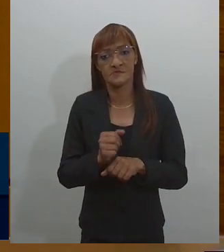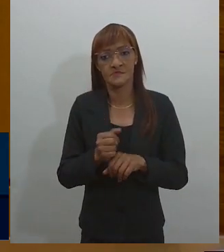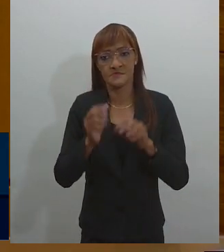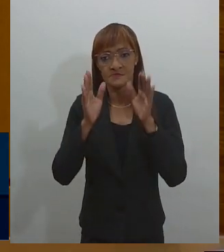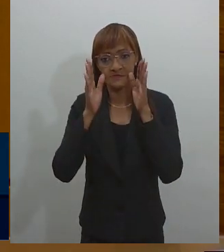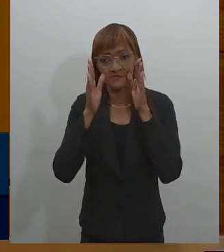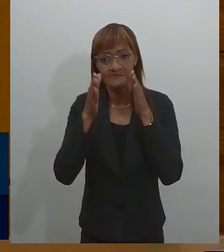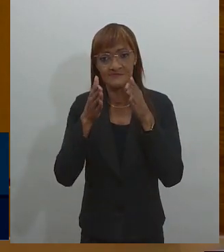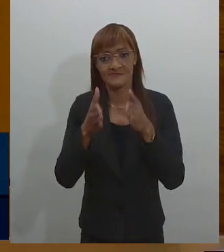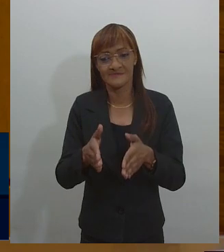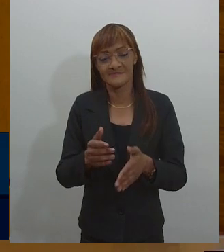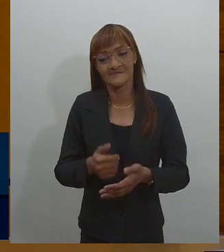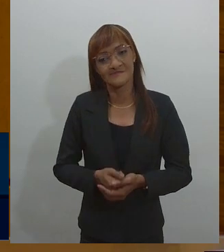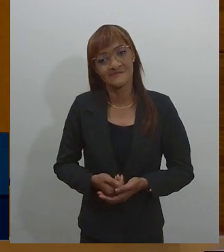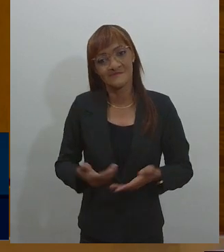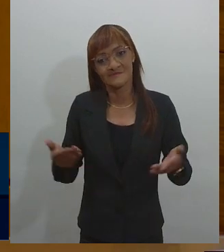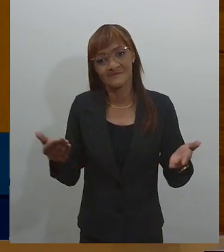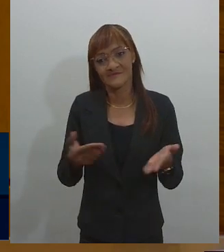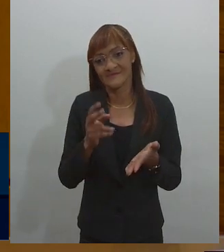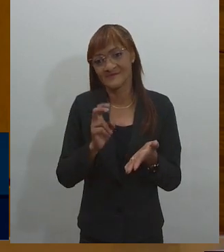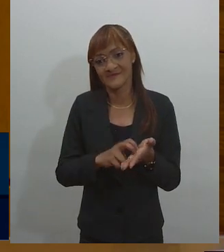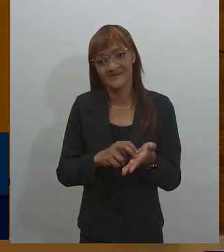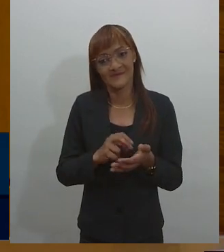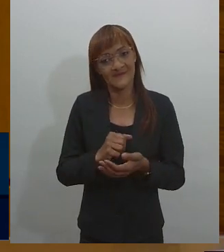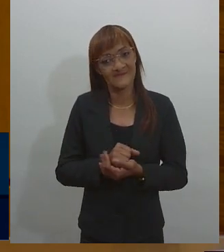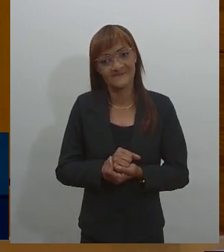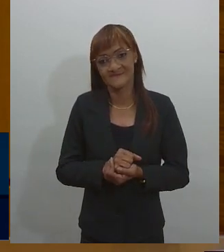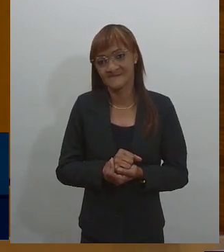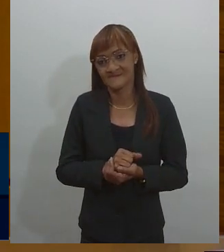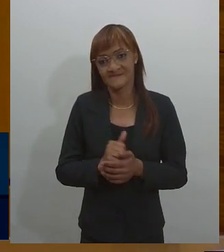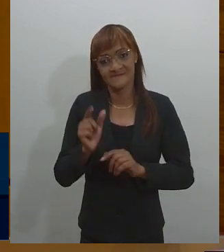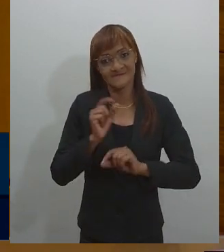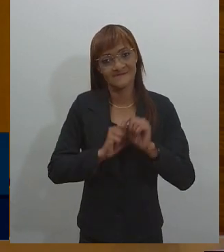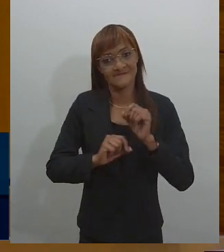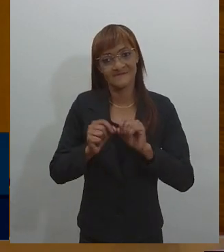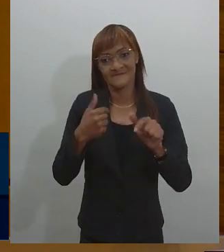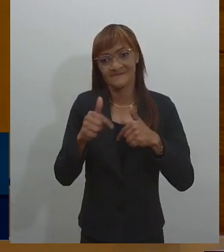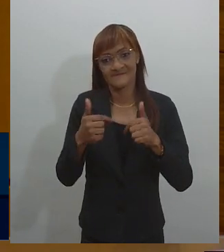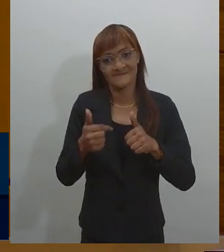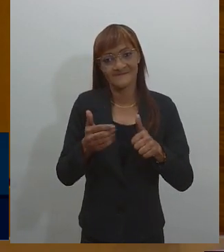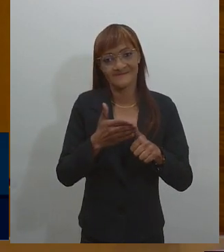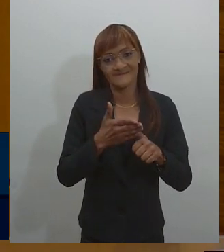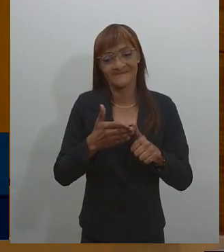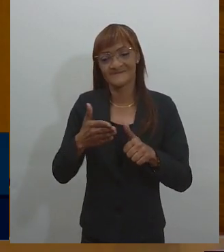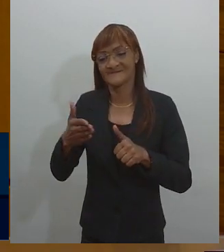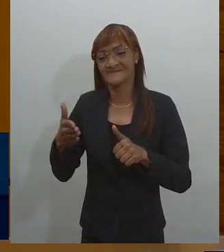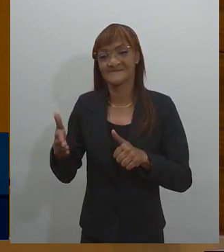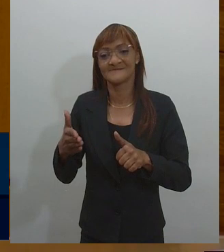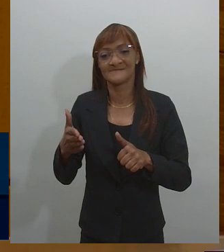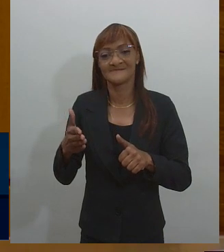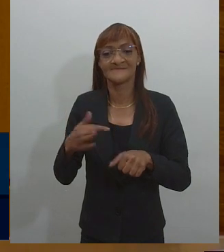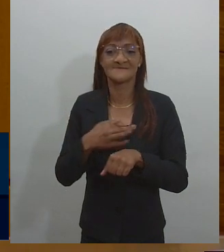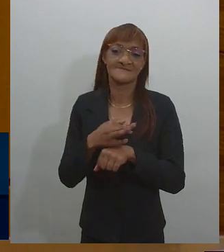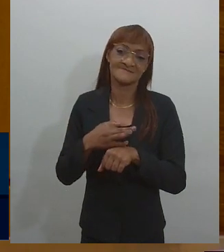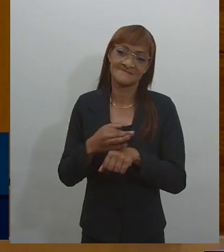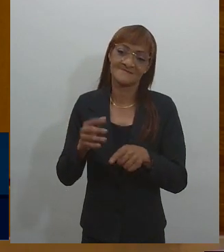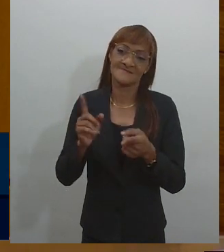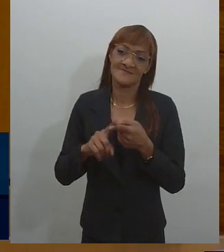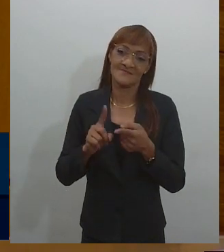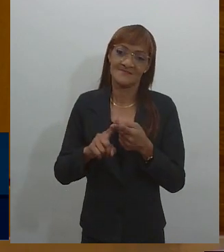foram ações que executamos durante o recesso parlamentar. Também tem uma rodovia de Itabaianinha para Tomado